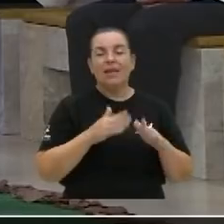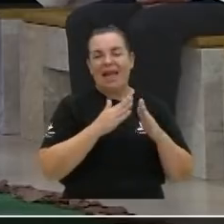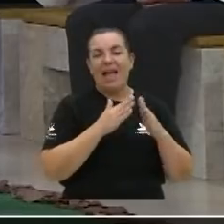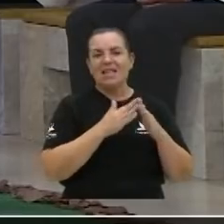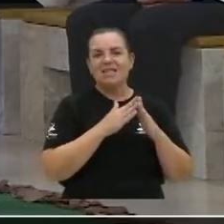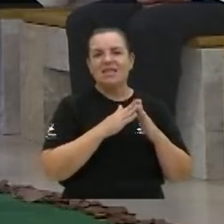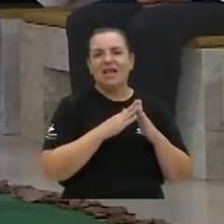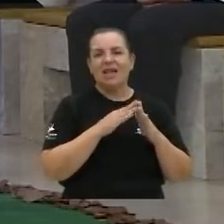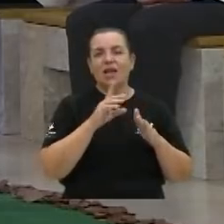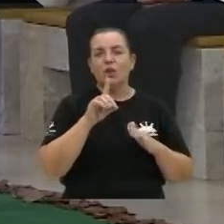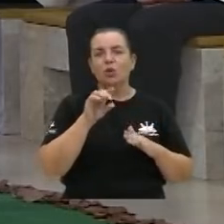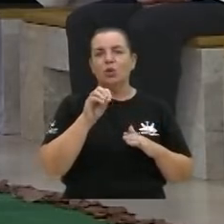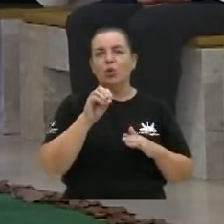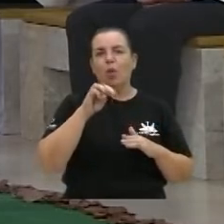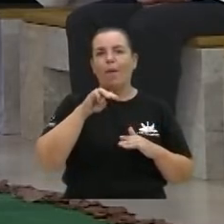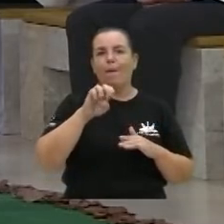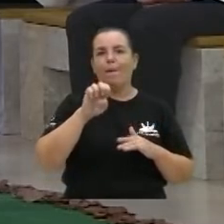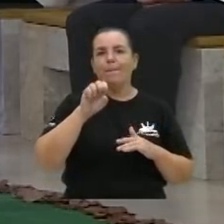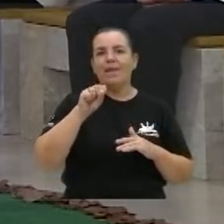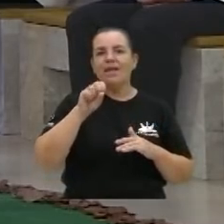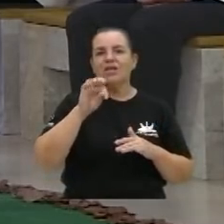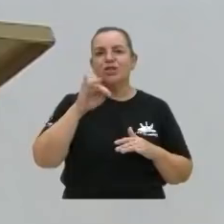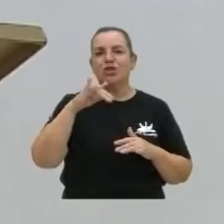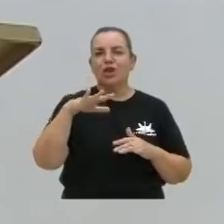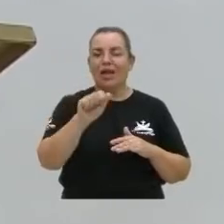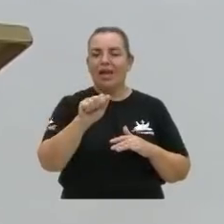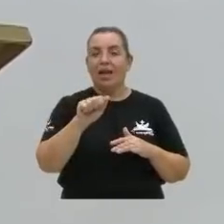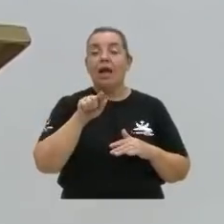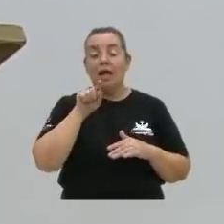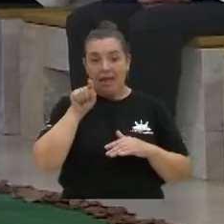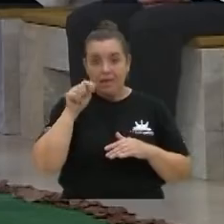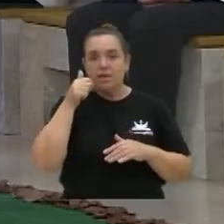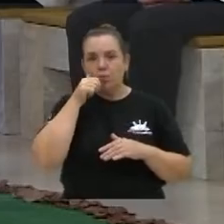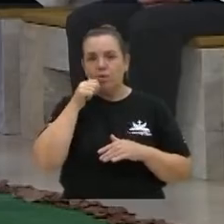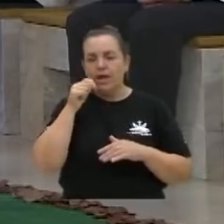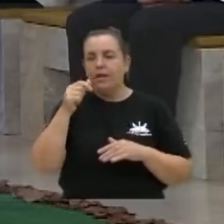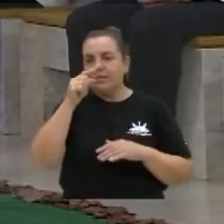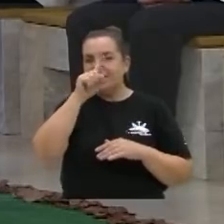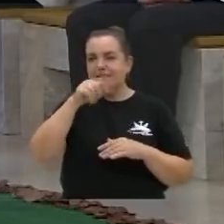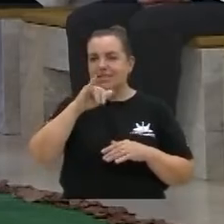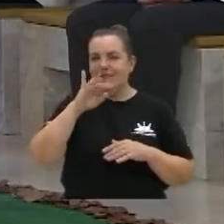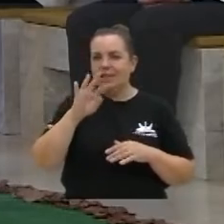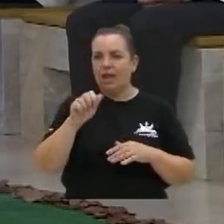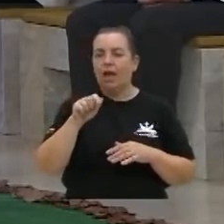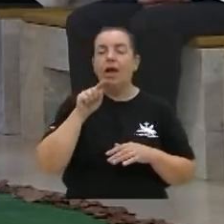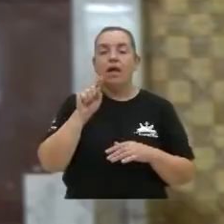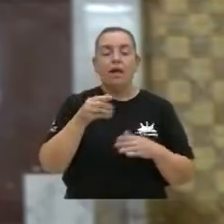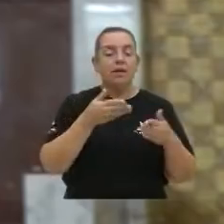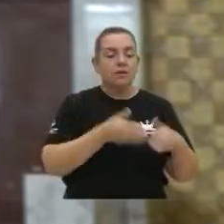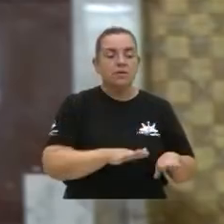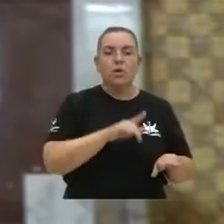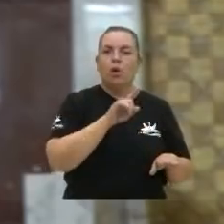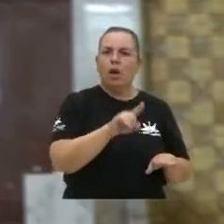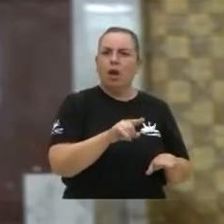Ela, que era uma italiana, nasceu perto de Lucca, na Itália. O que ela